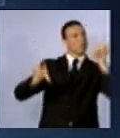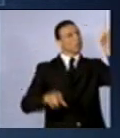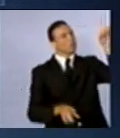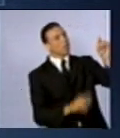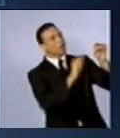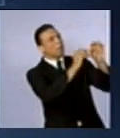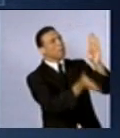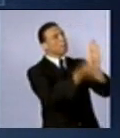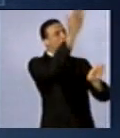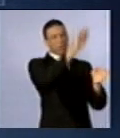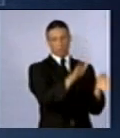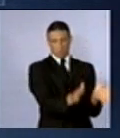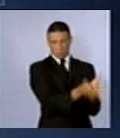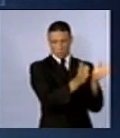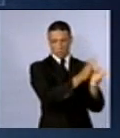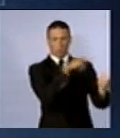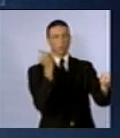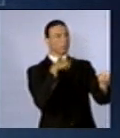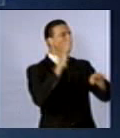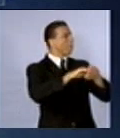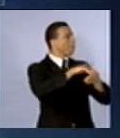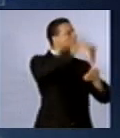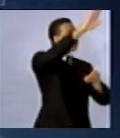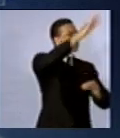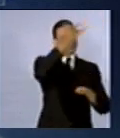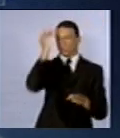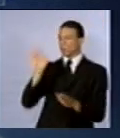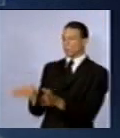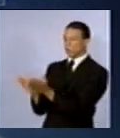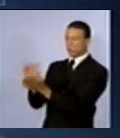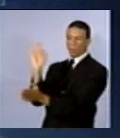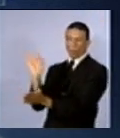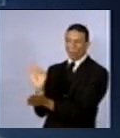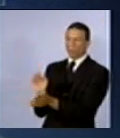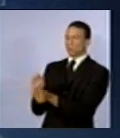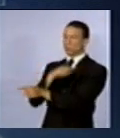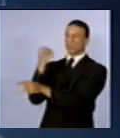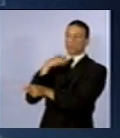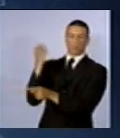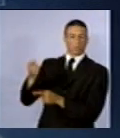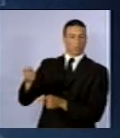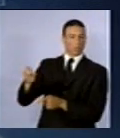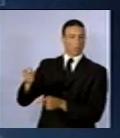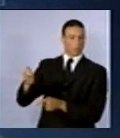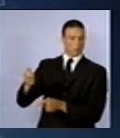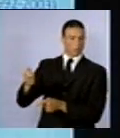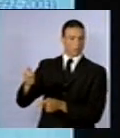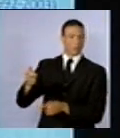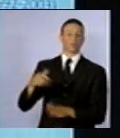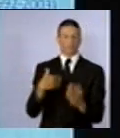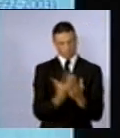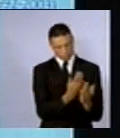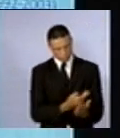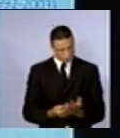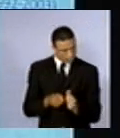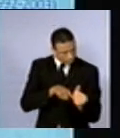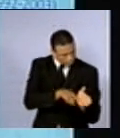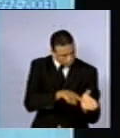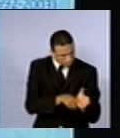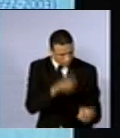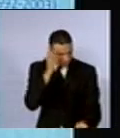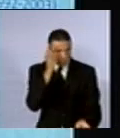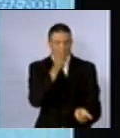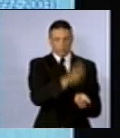mais pobres da cidade de São Paulo. As conclusões do trabalho desenvolvido em pesquisa e desenvolvimento, que não